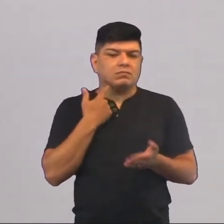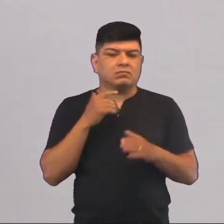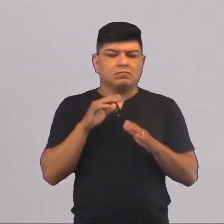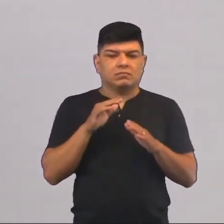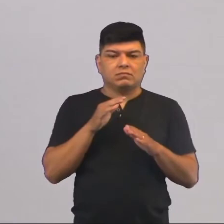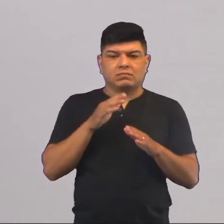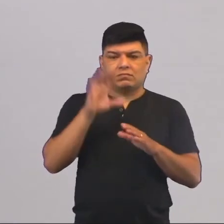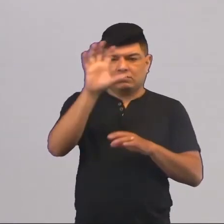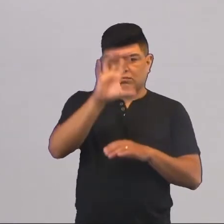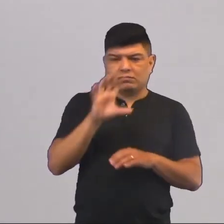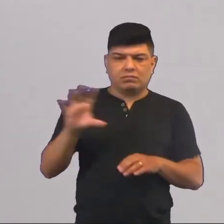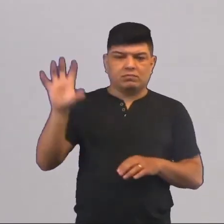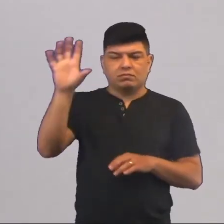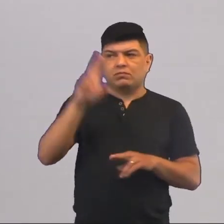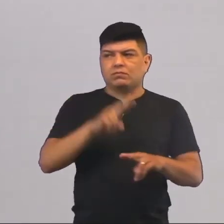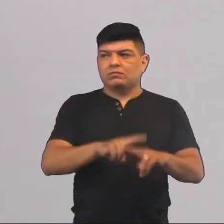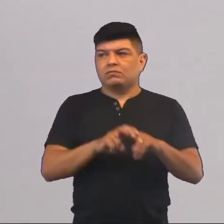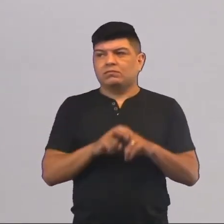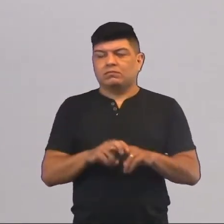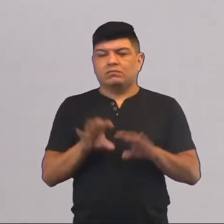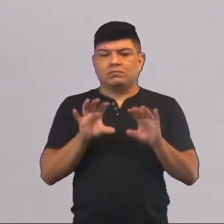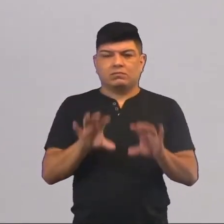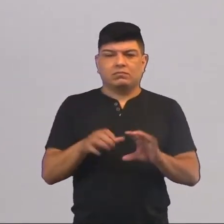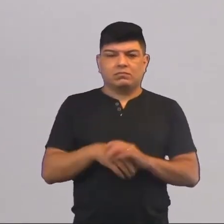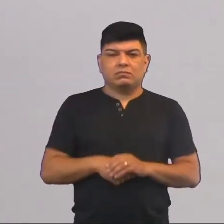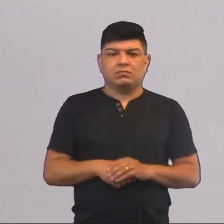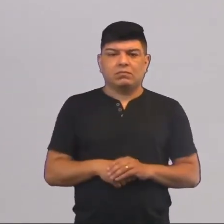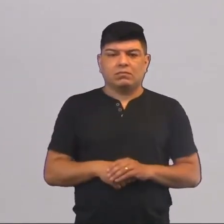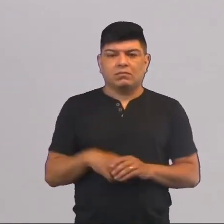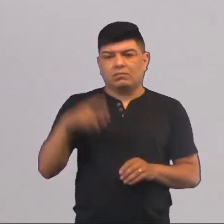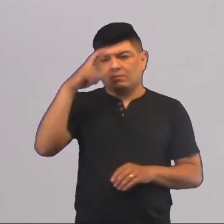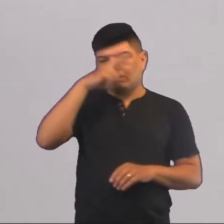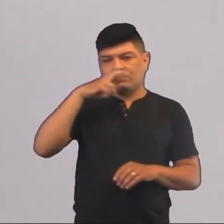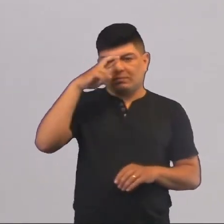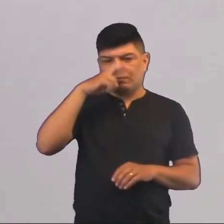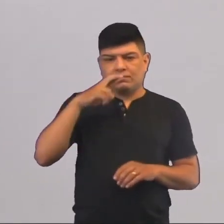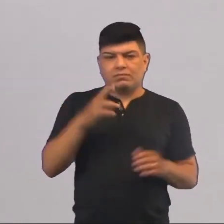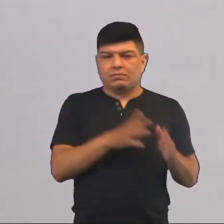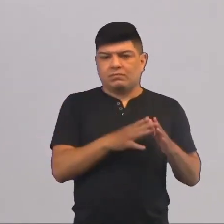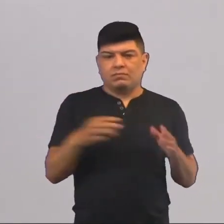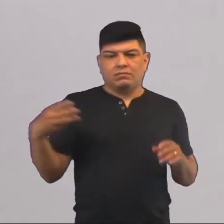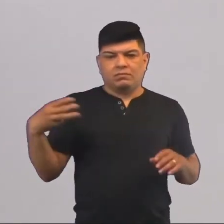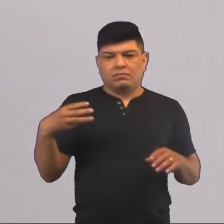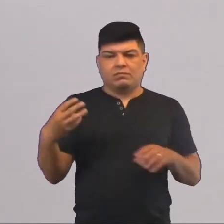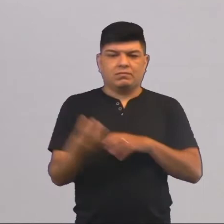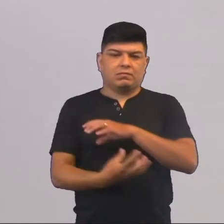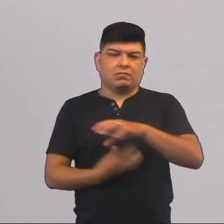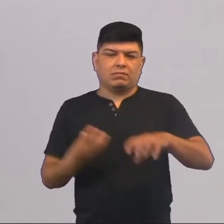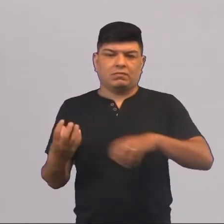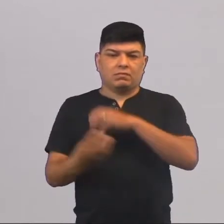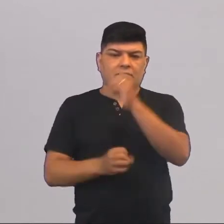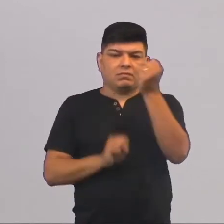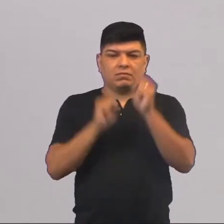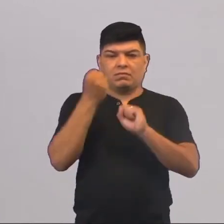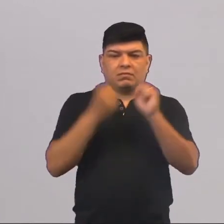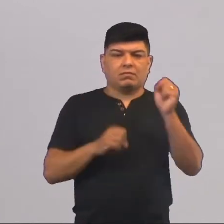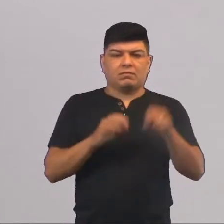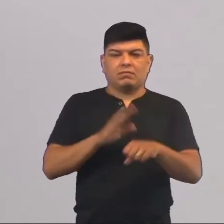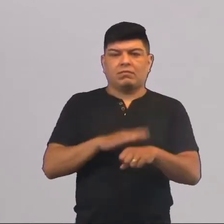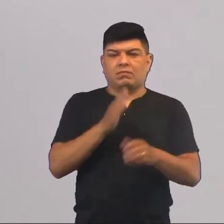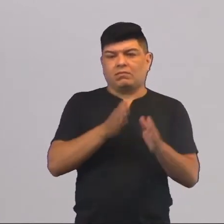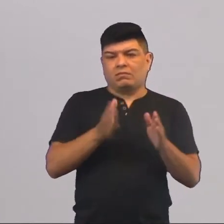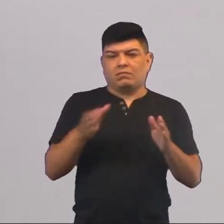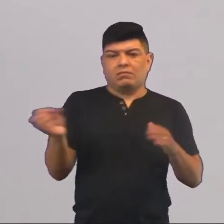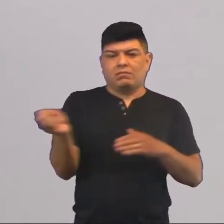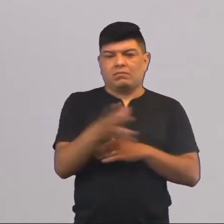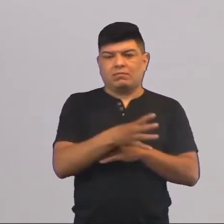na atmosfera, né, são, né, observados aí durante a terceira Revolução Industrial, uma fase mais moderna,